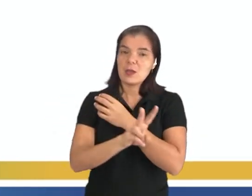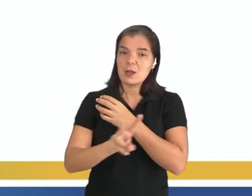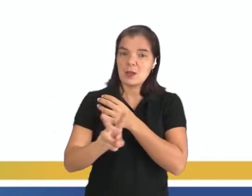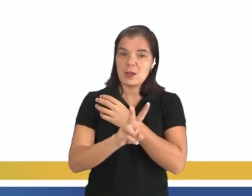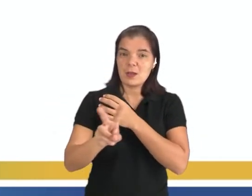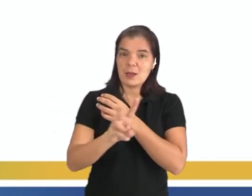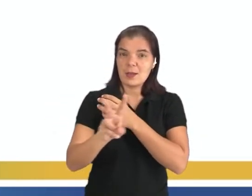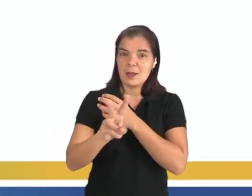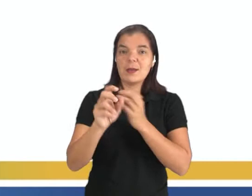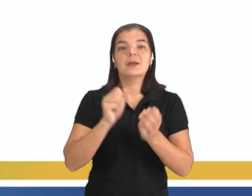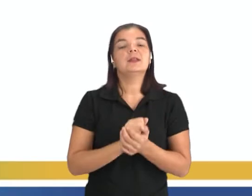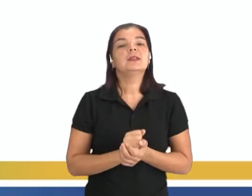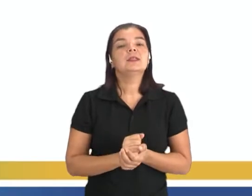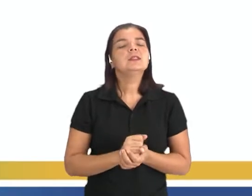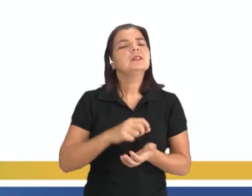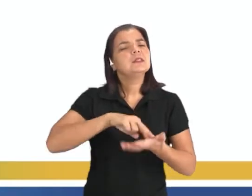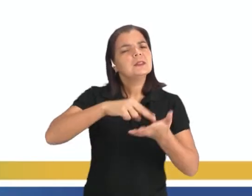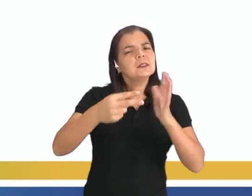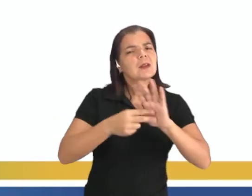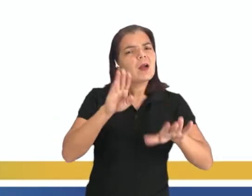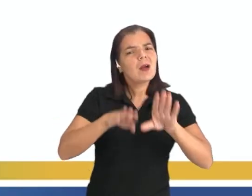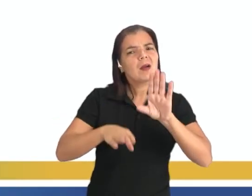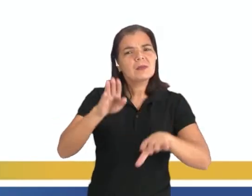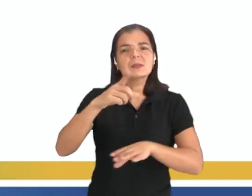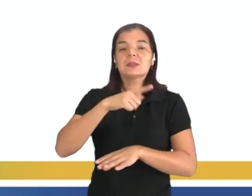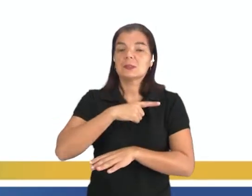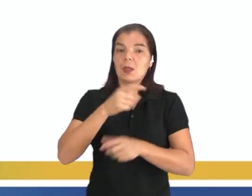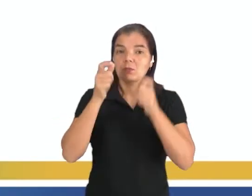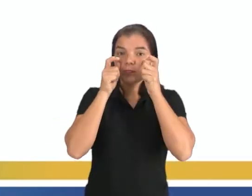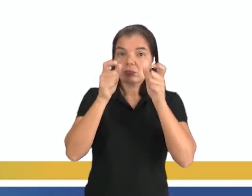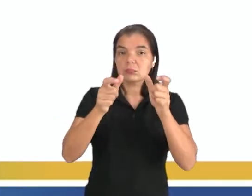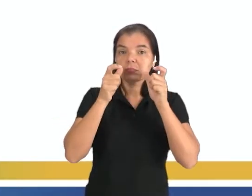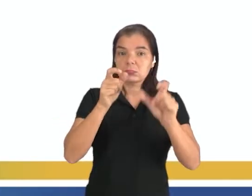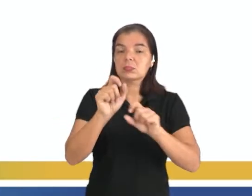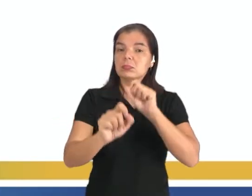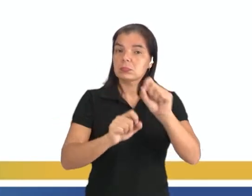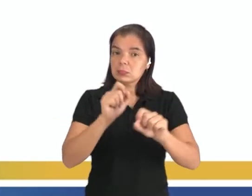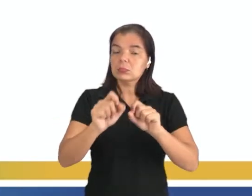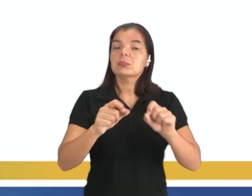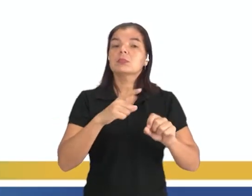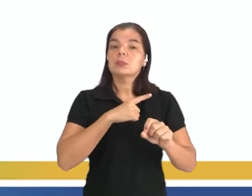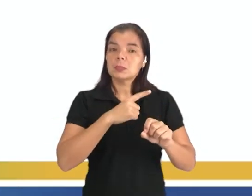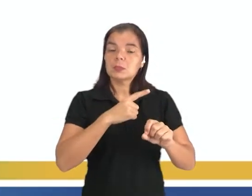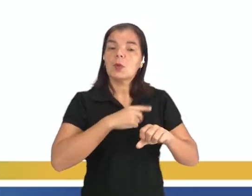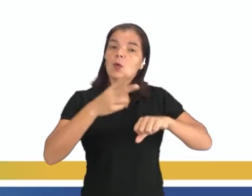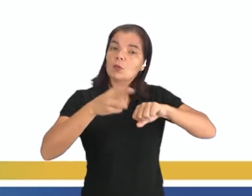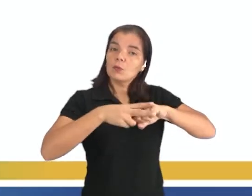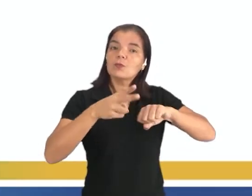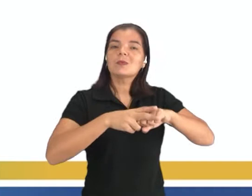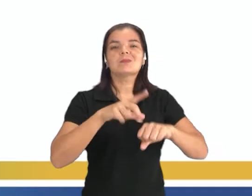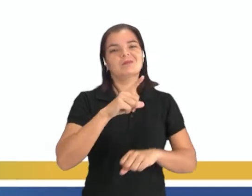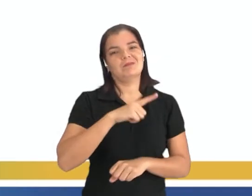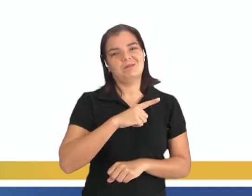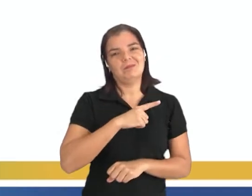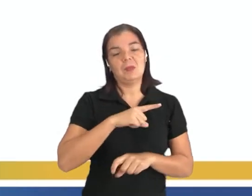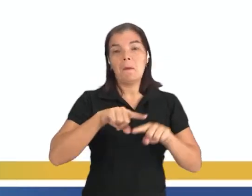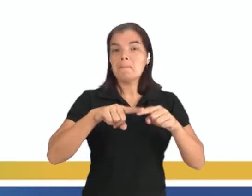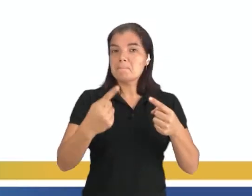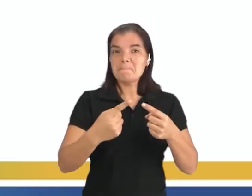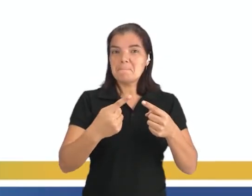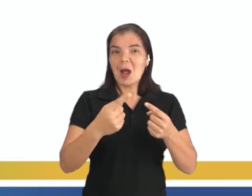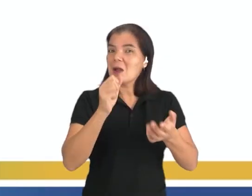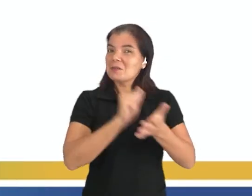vitaminas, certo? O que muitas vezes temos que estar atentos é que ali tem um verbo também, só que ele não